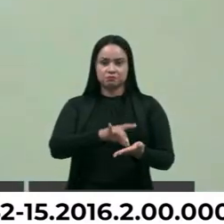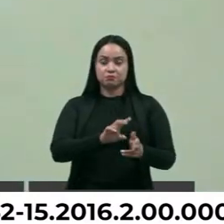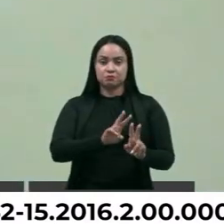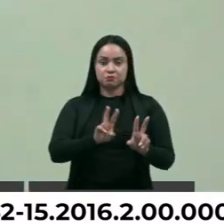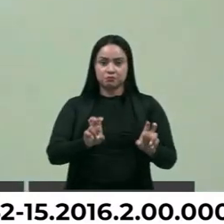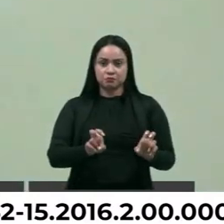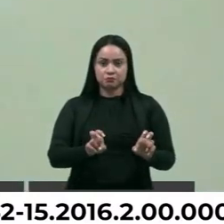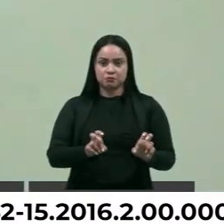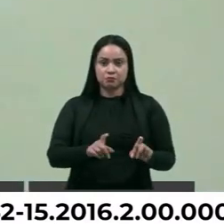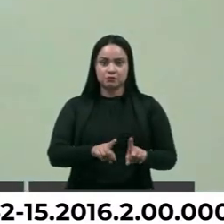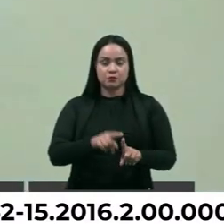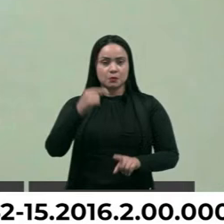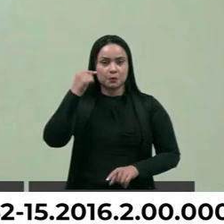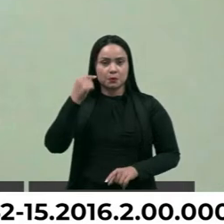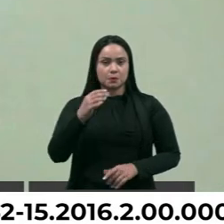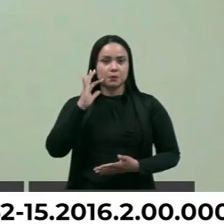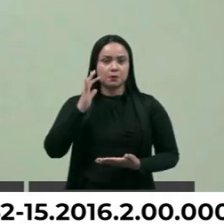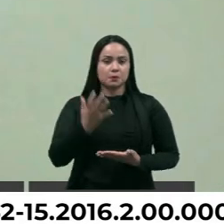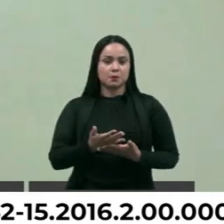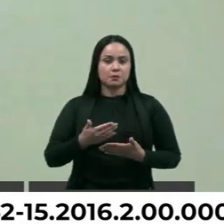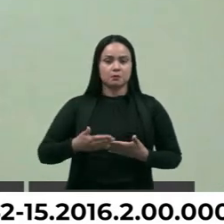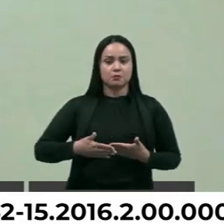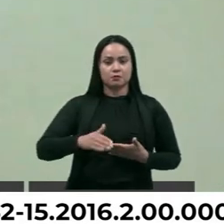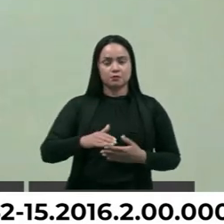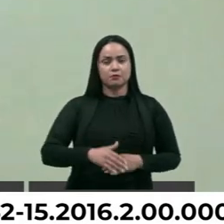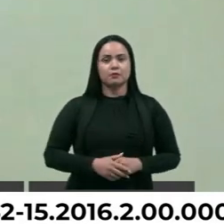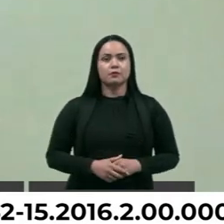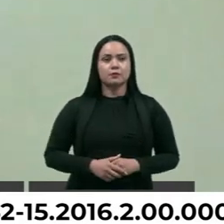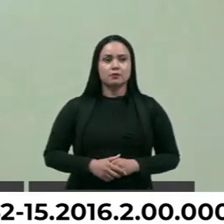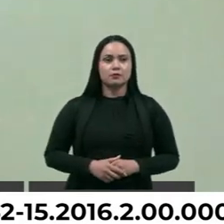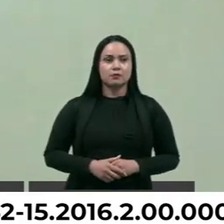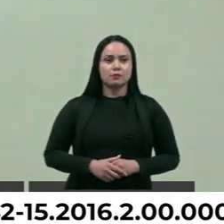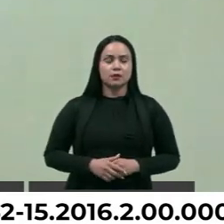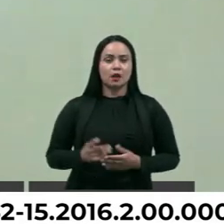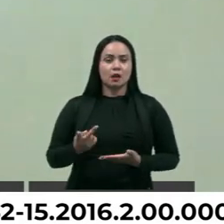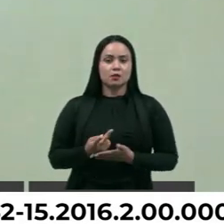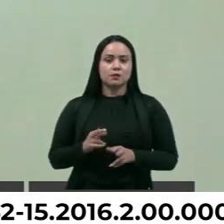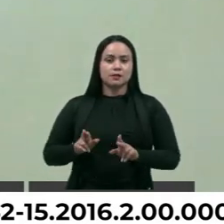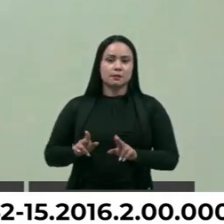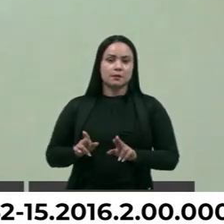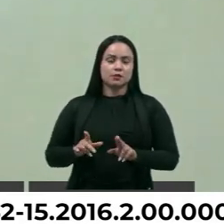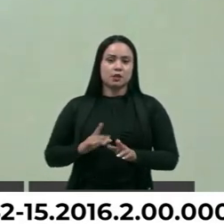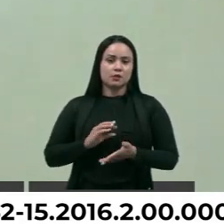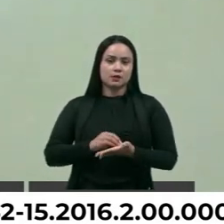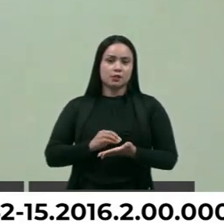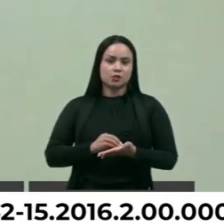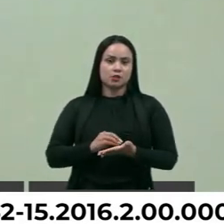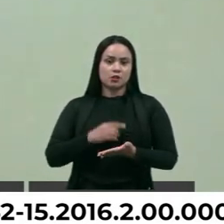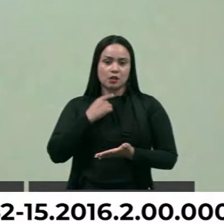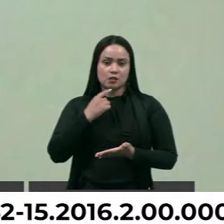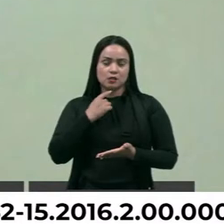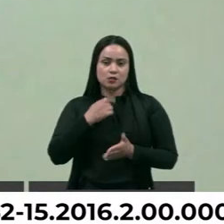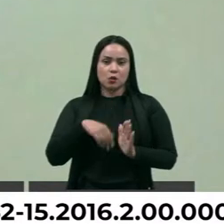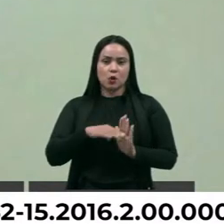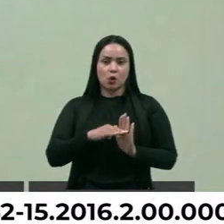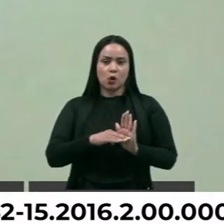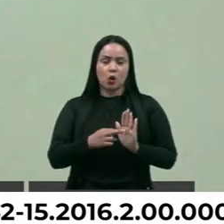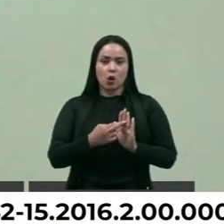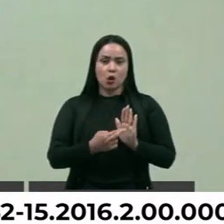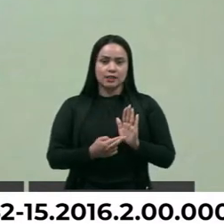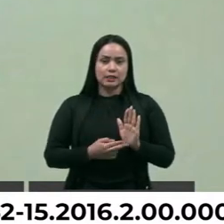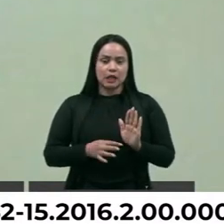matéria e o comando da decisão proferida na espécie. Em casos semelhantes, ante a ausência de questão de ordem técnica ou profissional